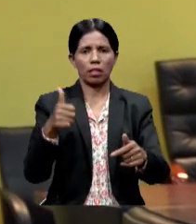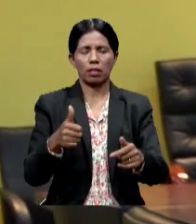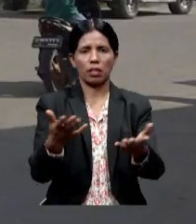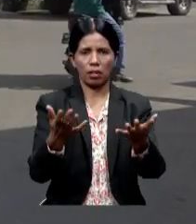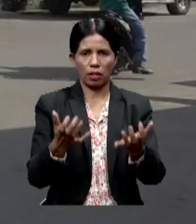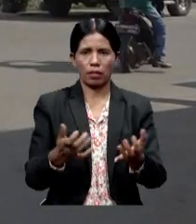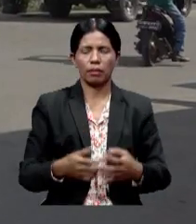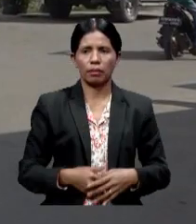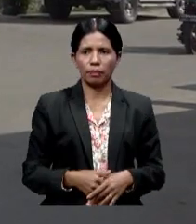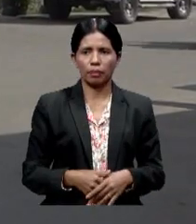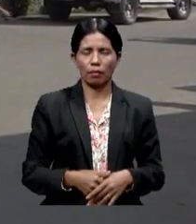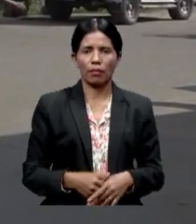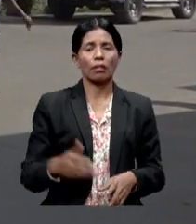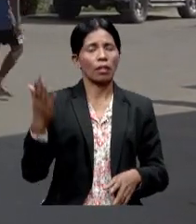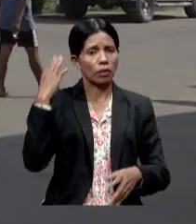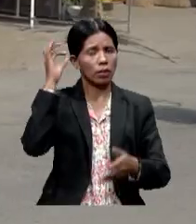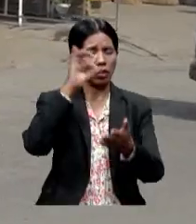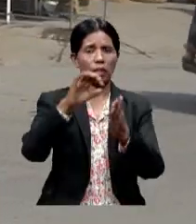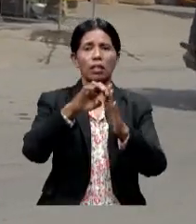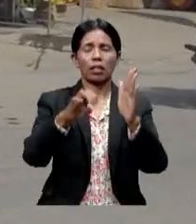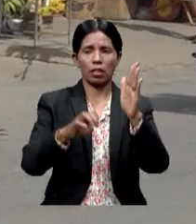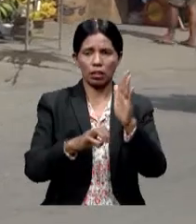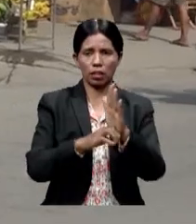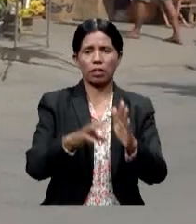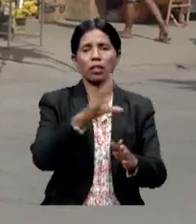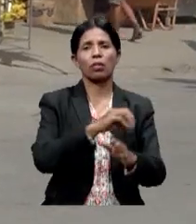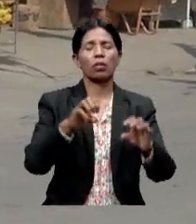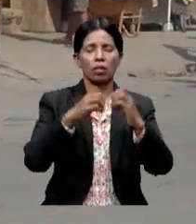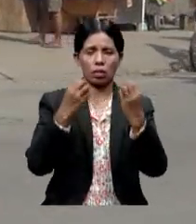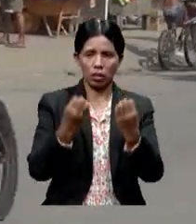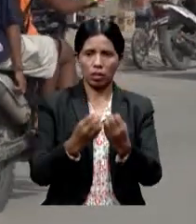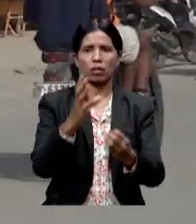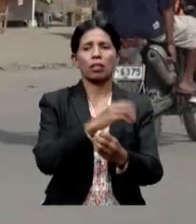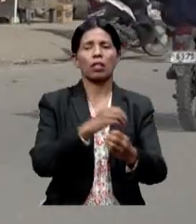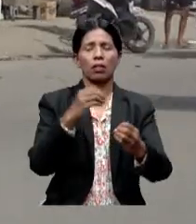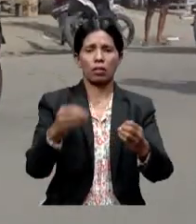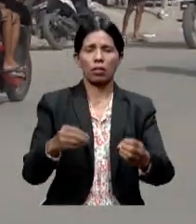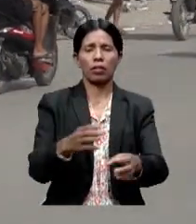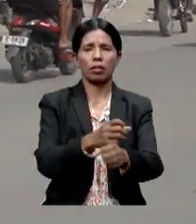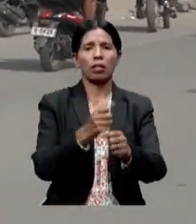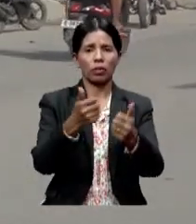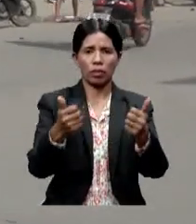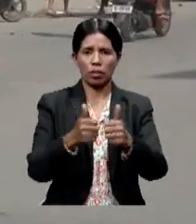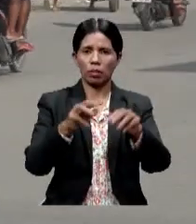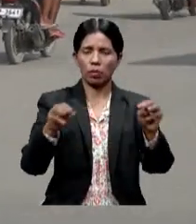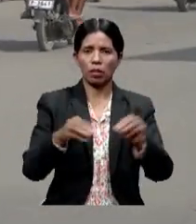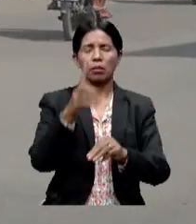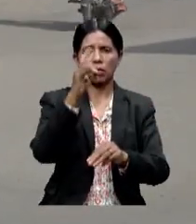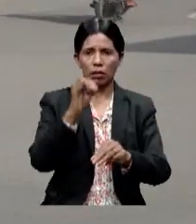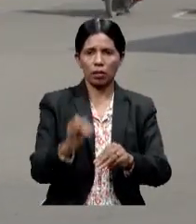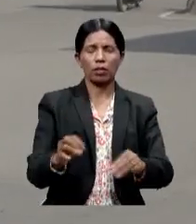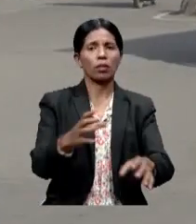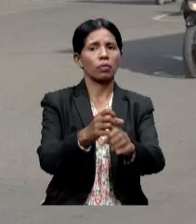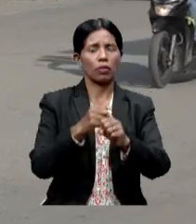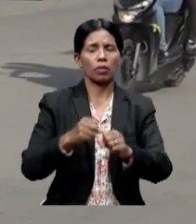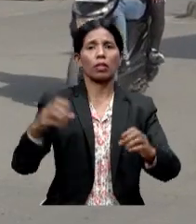carga antes né secretário de estado toponimia na organização urbana orienta ona autoridade município dele se sob